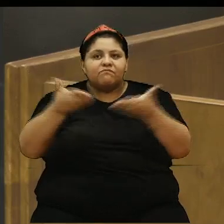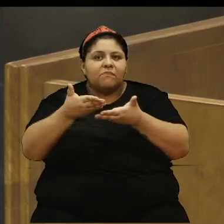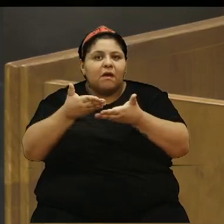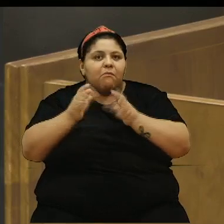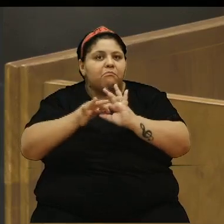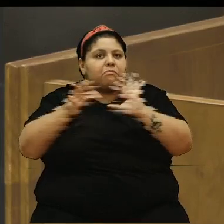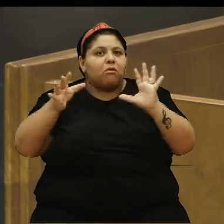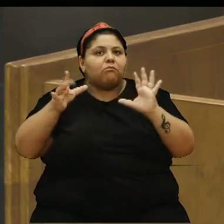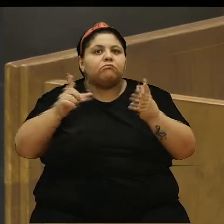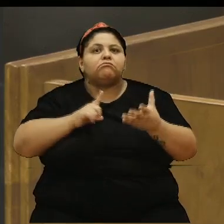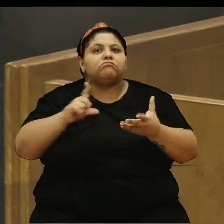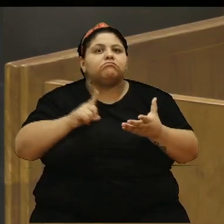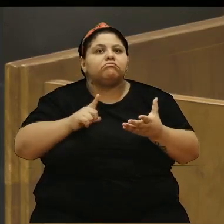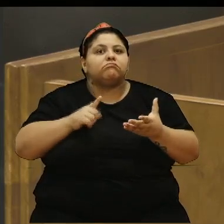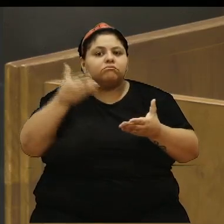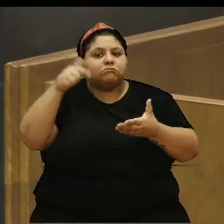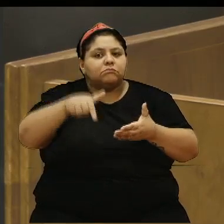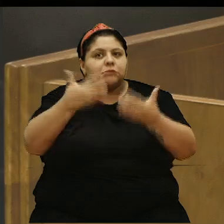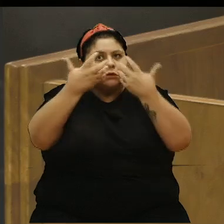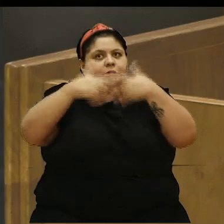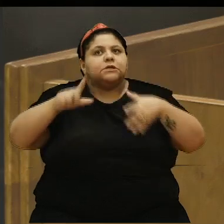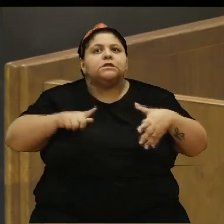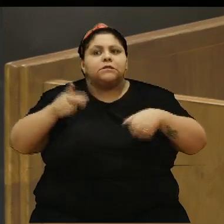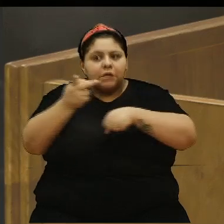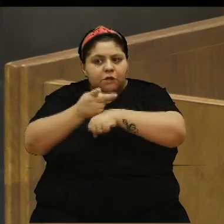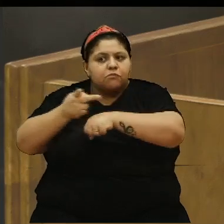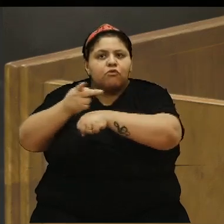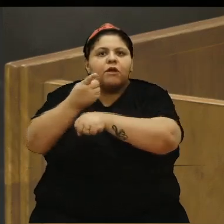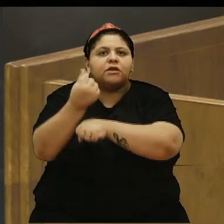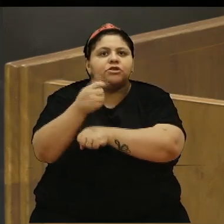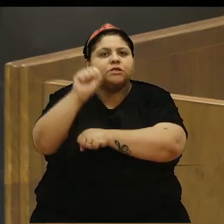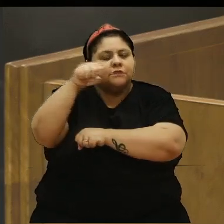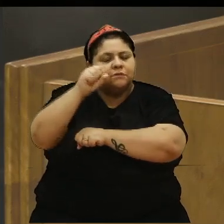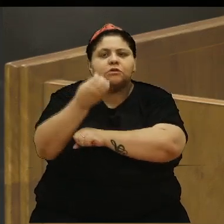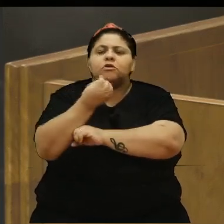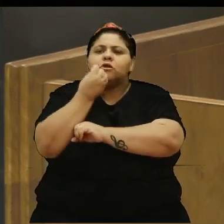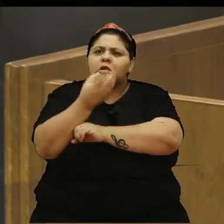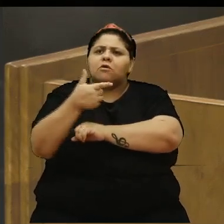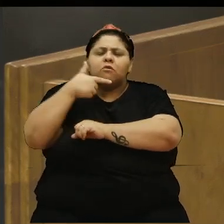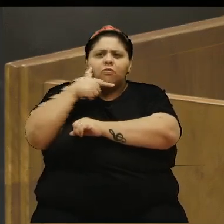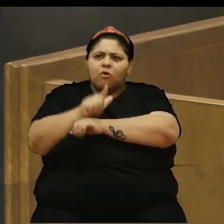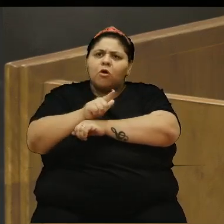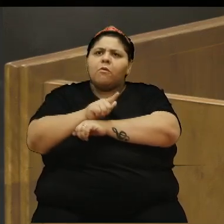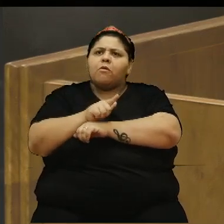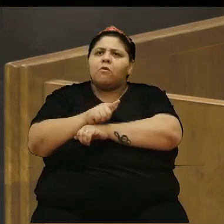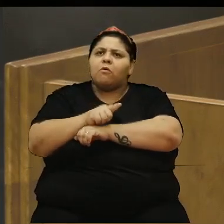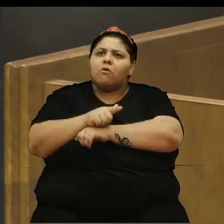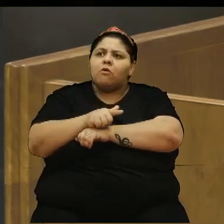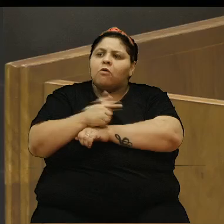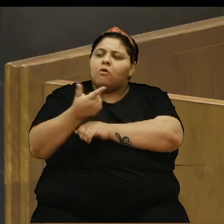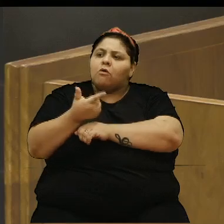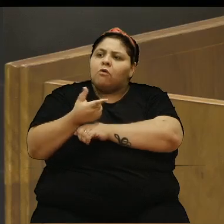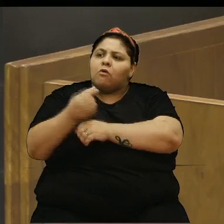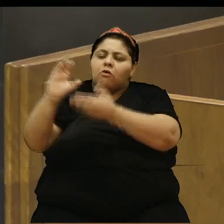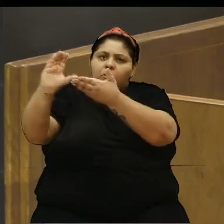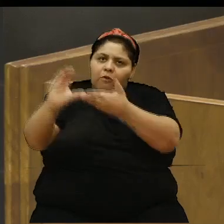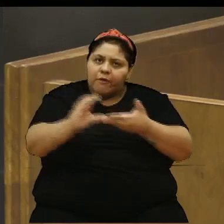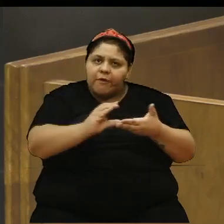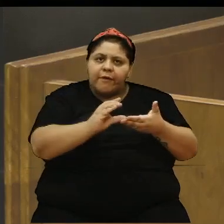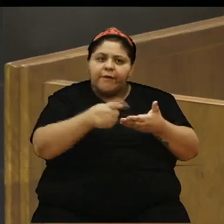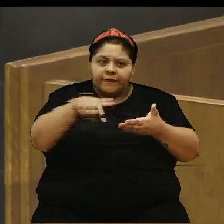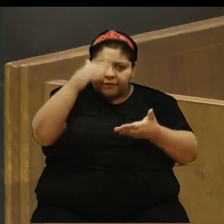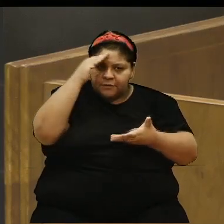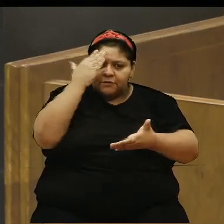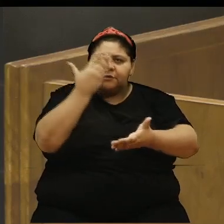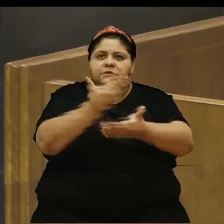É isso que é assim que funciona, então a gente tem que ir atrás dela, sim. E que bom quando a gente consegue trazer para algo que a gente efetivamente acredita e que a